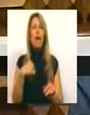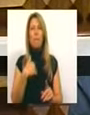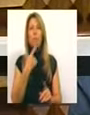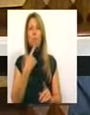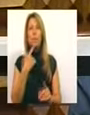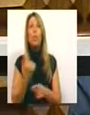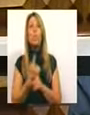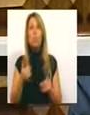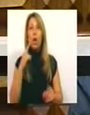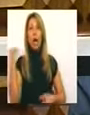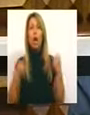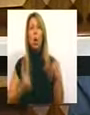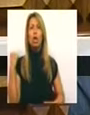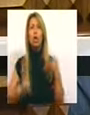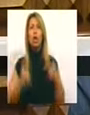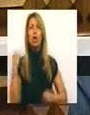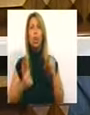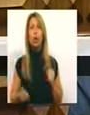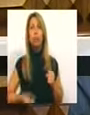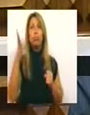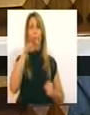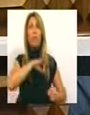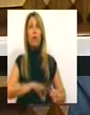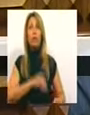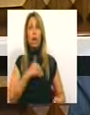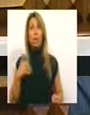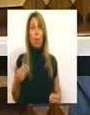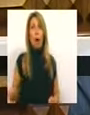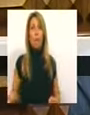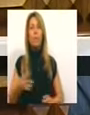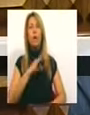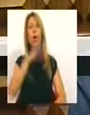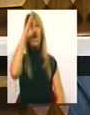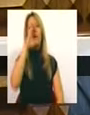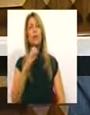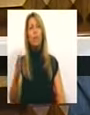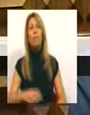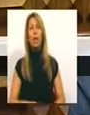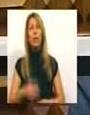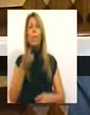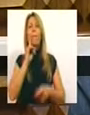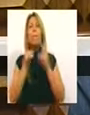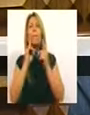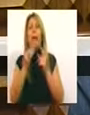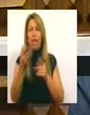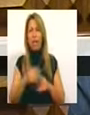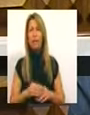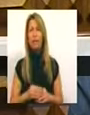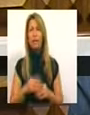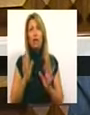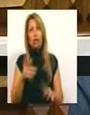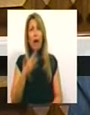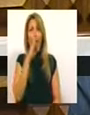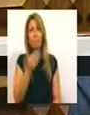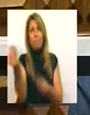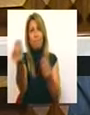tantas contestações de tantos profissionais de saúde. Ó Sr. Ministro, as suas graçolas a que já nos habituou, aquelas